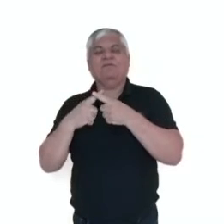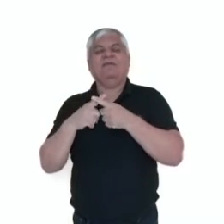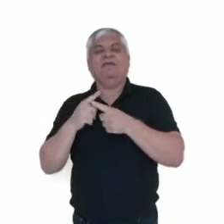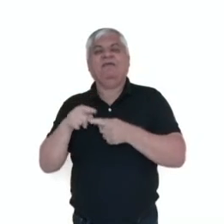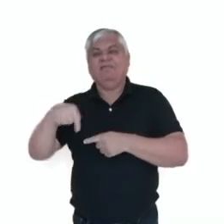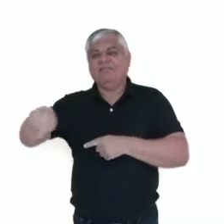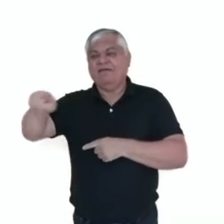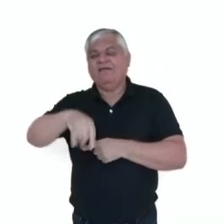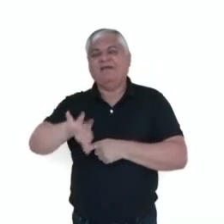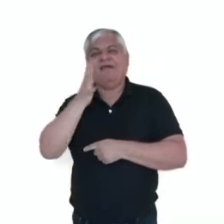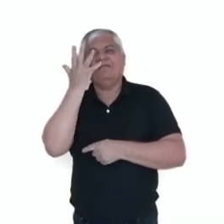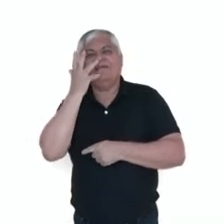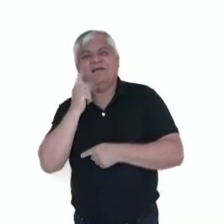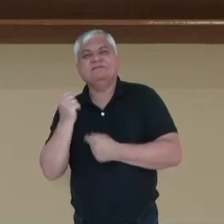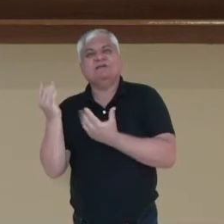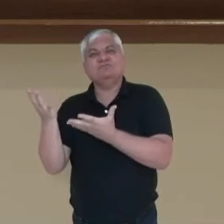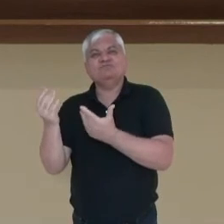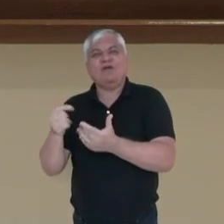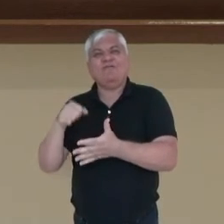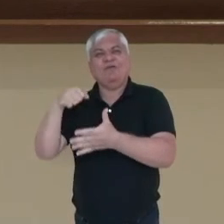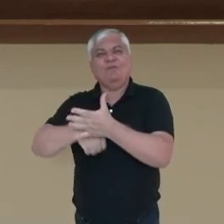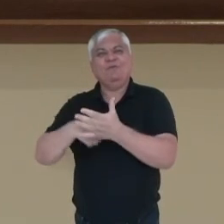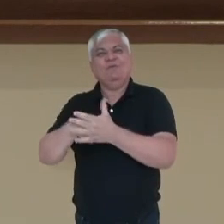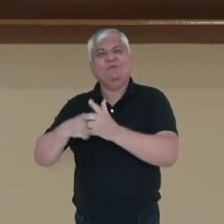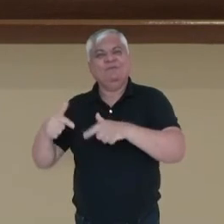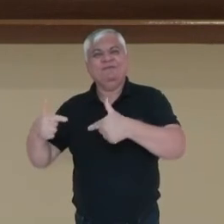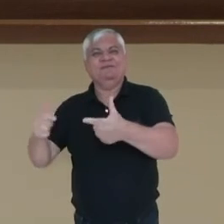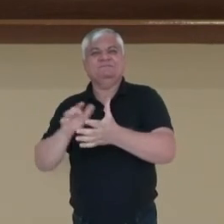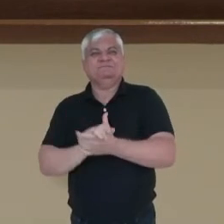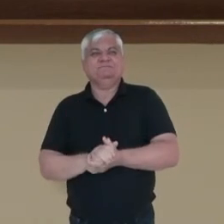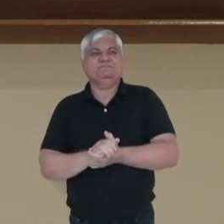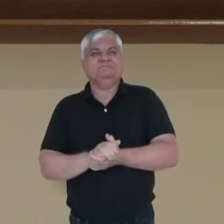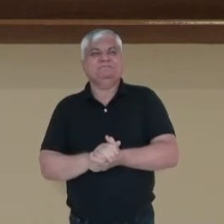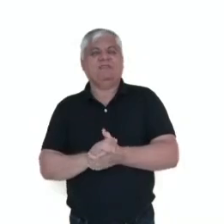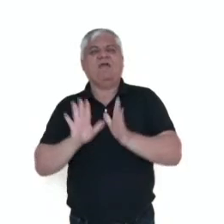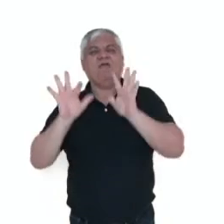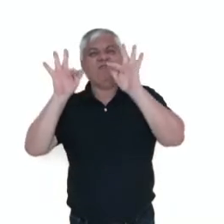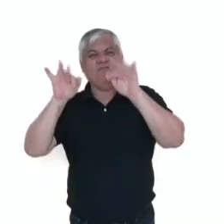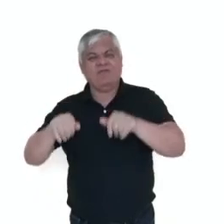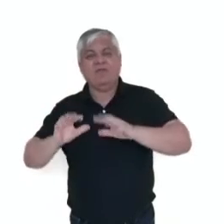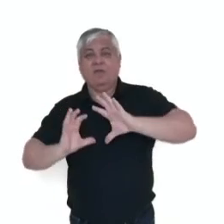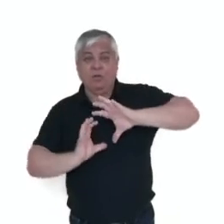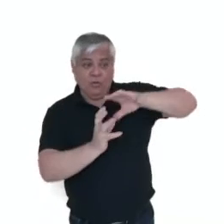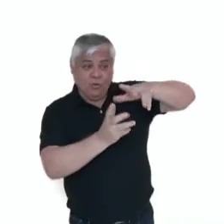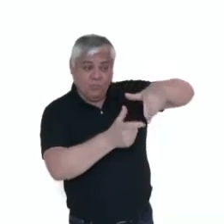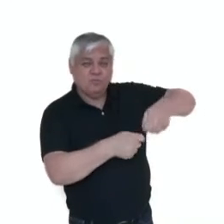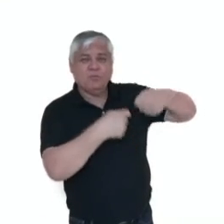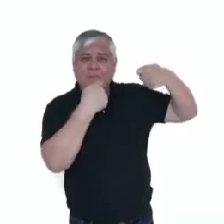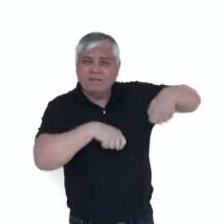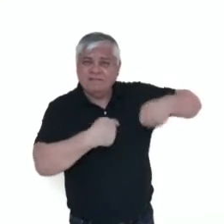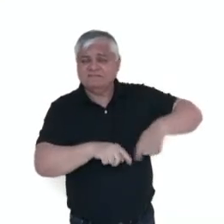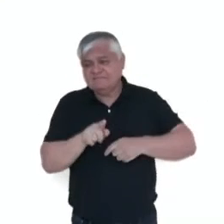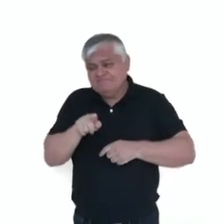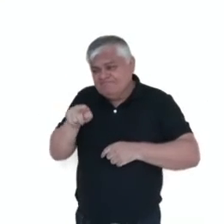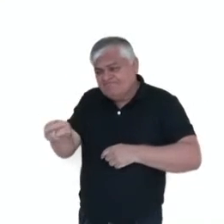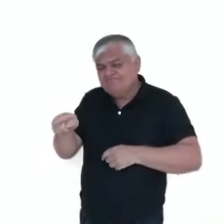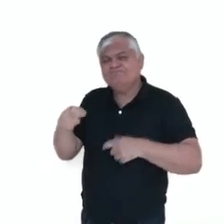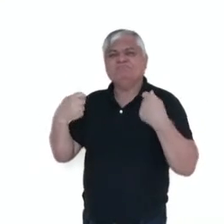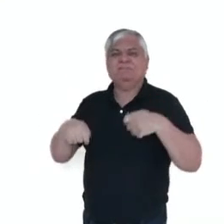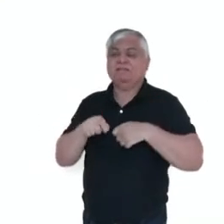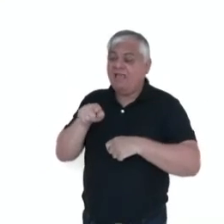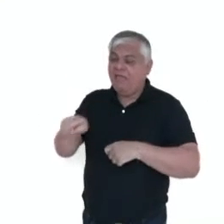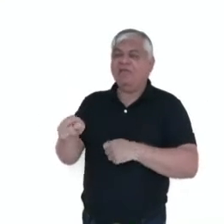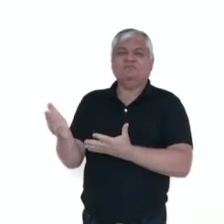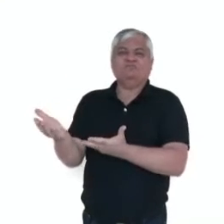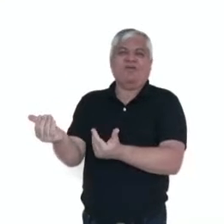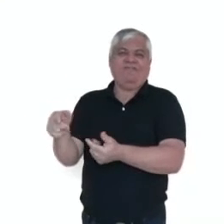em crianças e jovens. E ele encerra: o mundo precisa de vocês. Vocês quem?